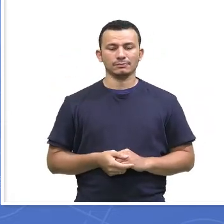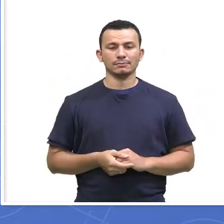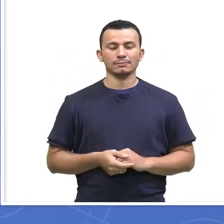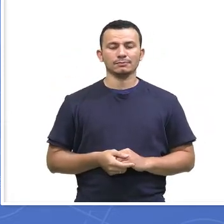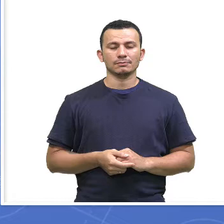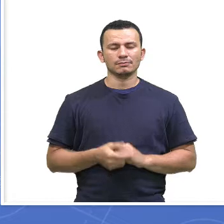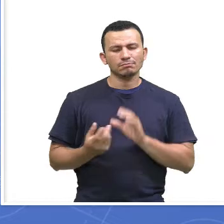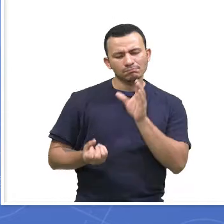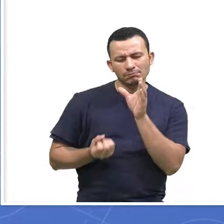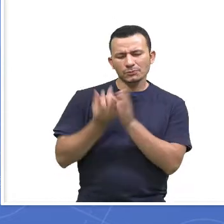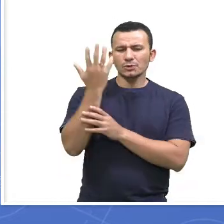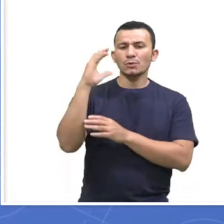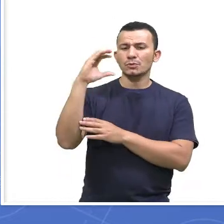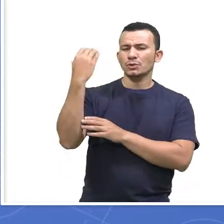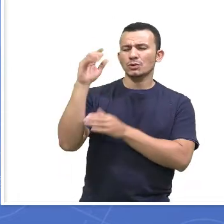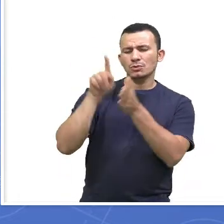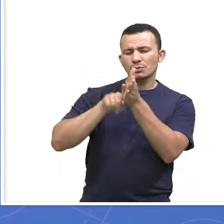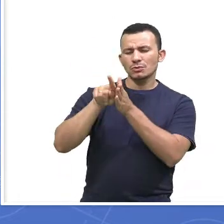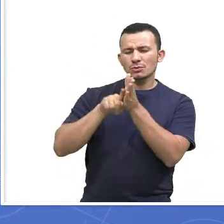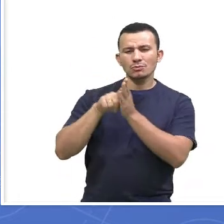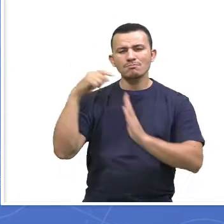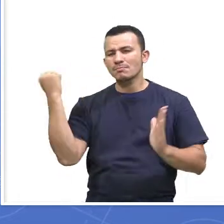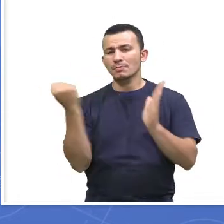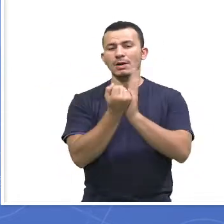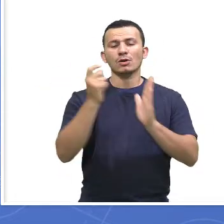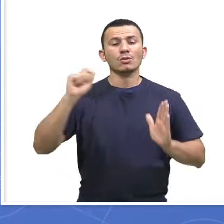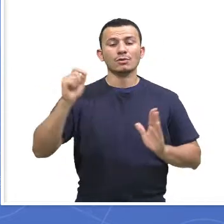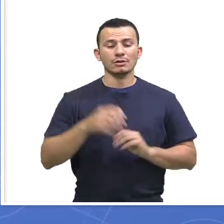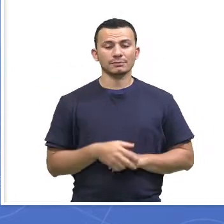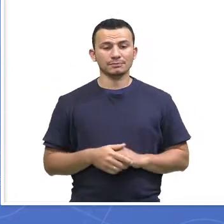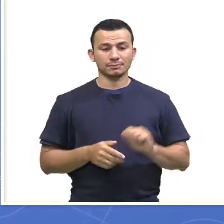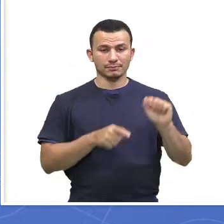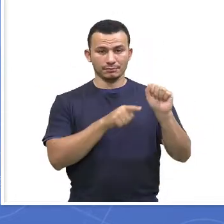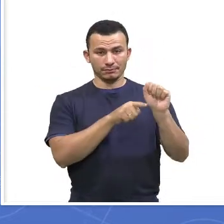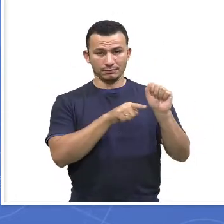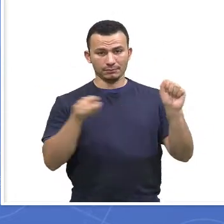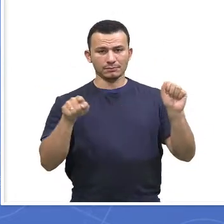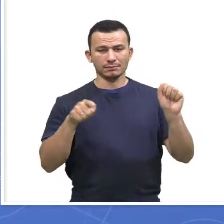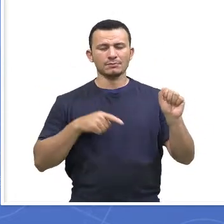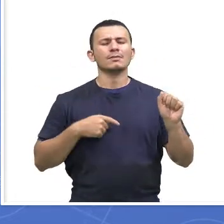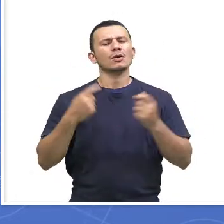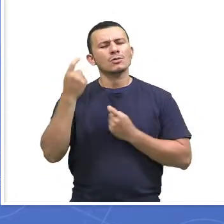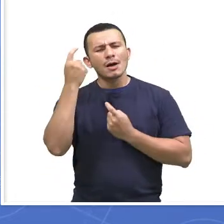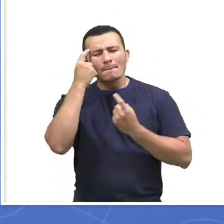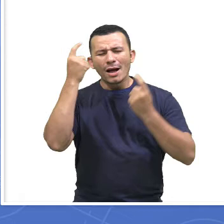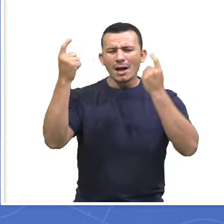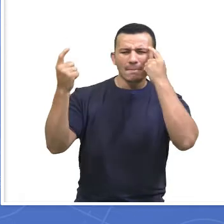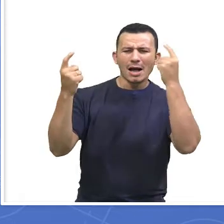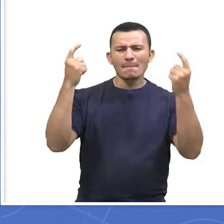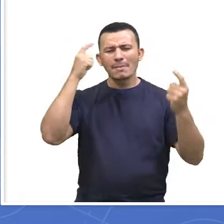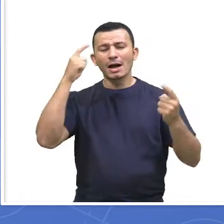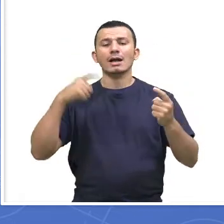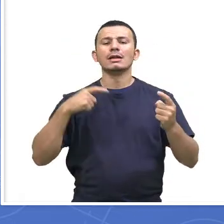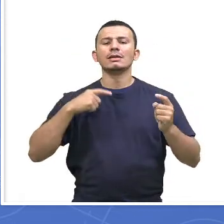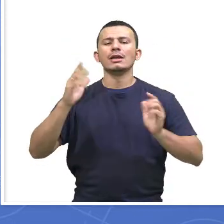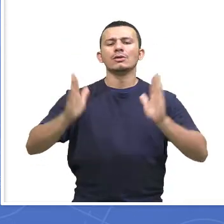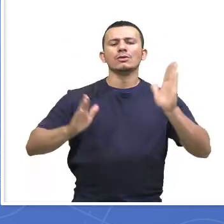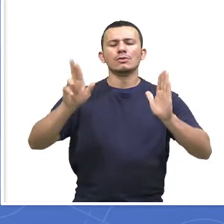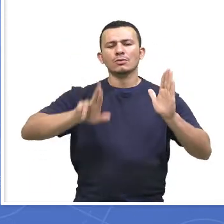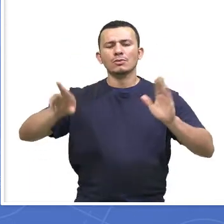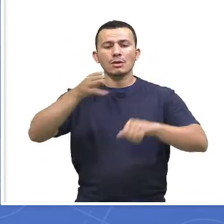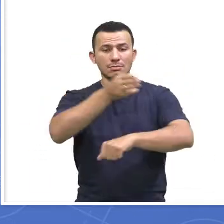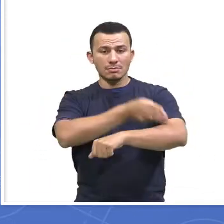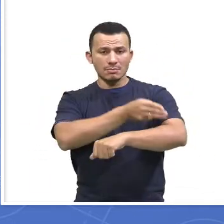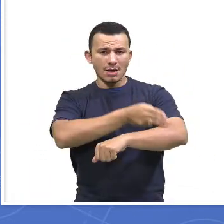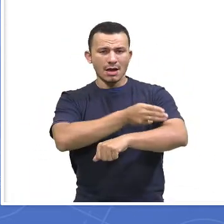Renascimento científico. Letra A. Uma manutenção de pensamento que vigorou durante a Idade Média. Essa